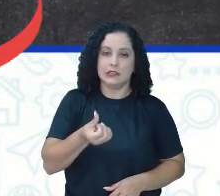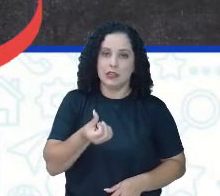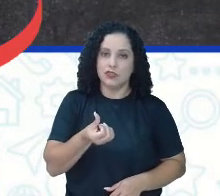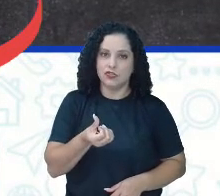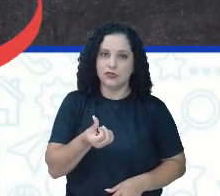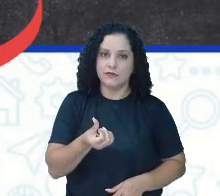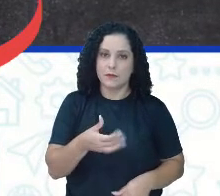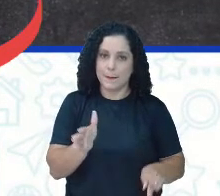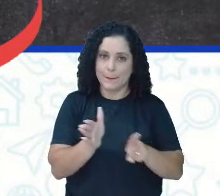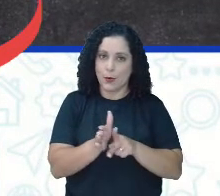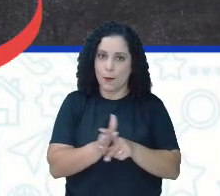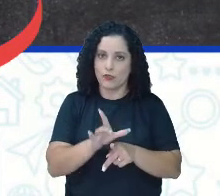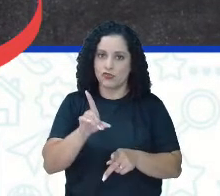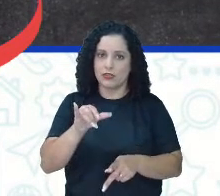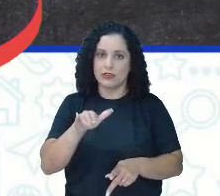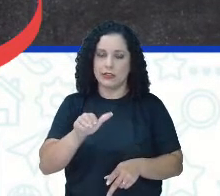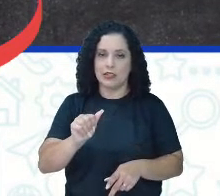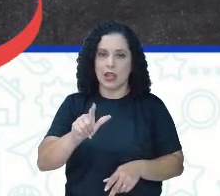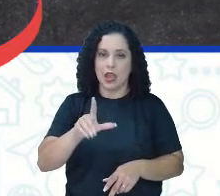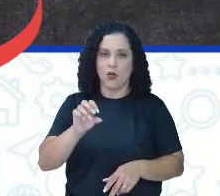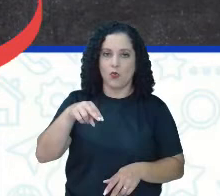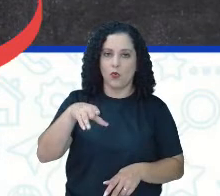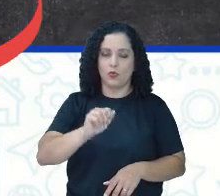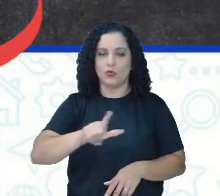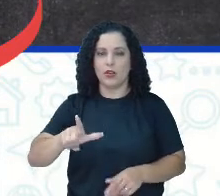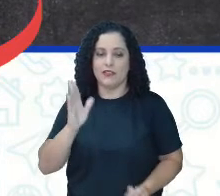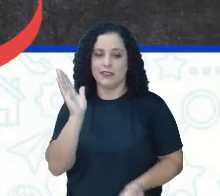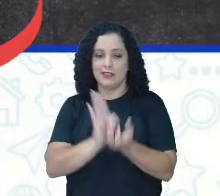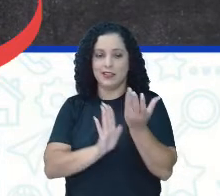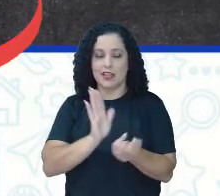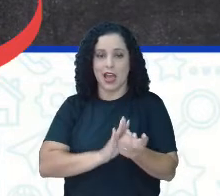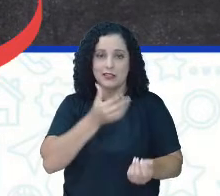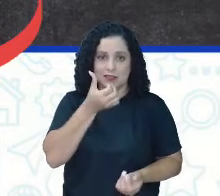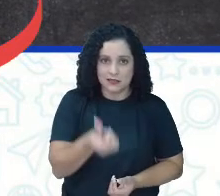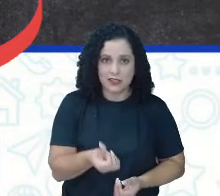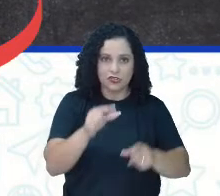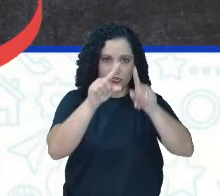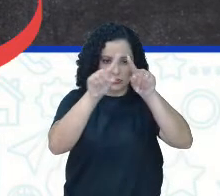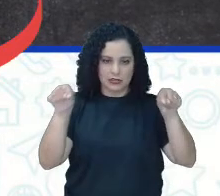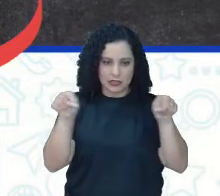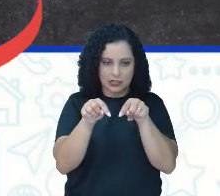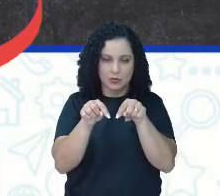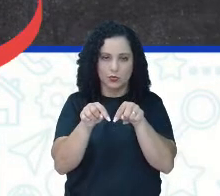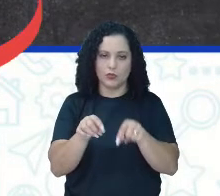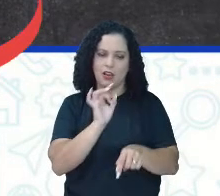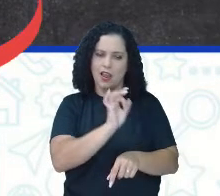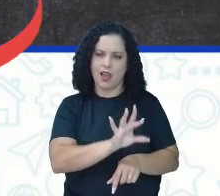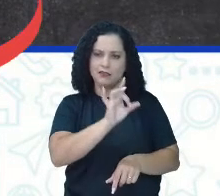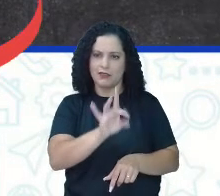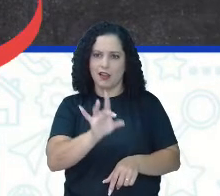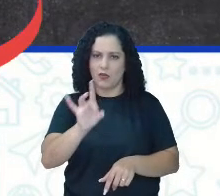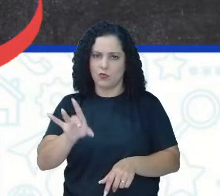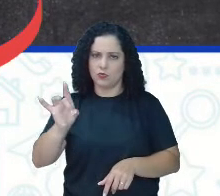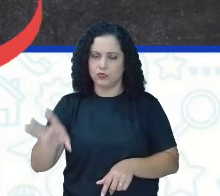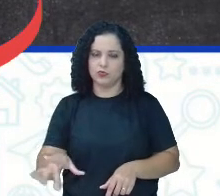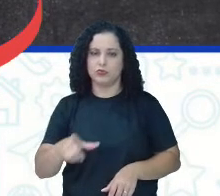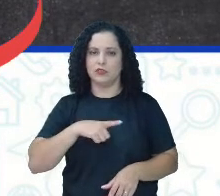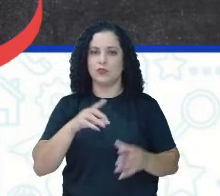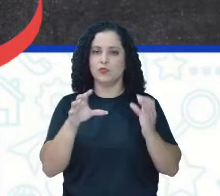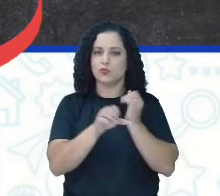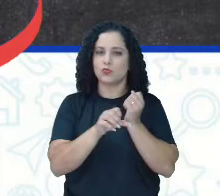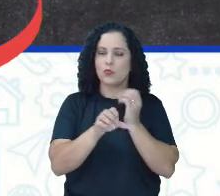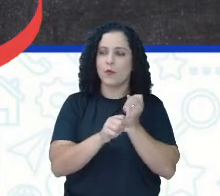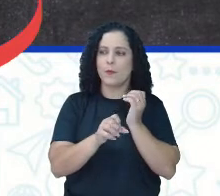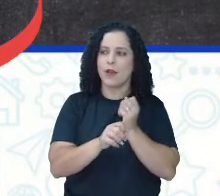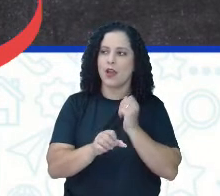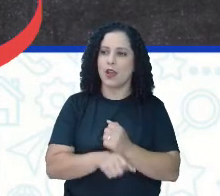certo? E a gente vai formar aí 6 triângulos, tá? Cada triângulo, a gente tem aí uma soma dos seus ângulos internos